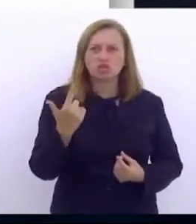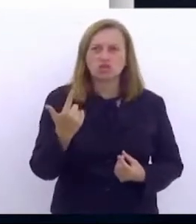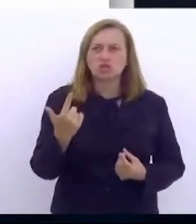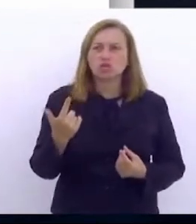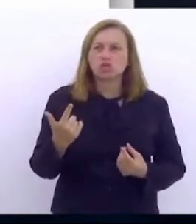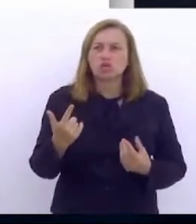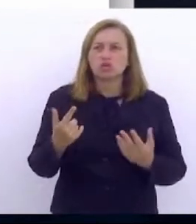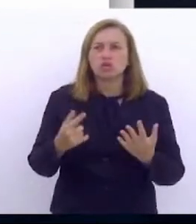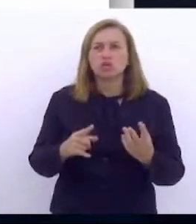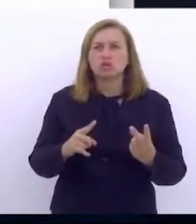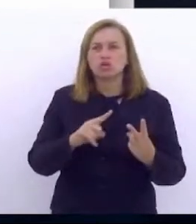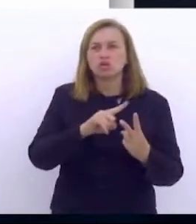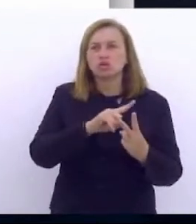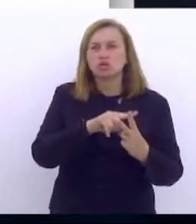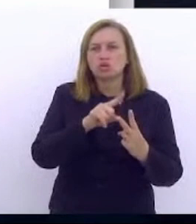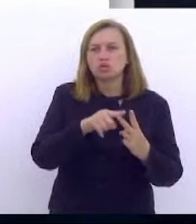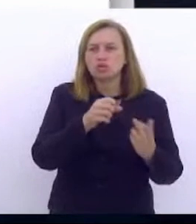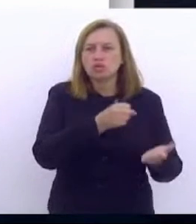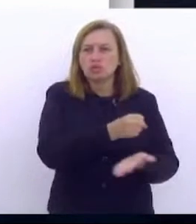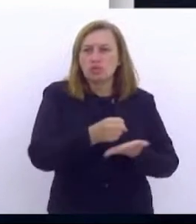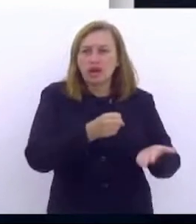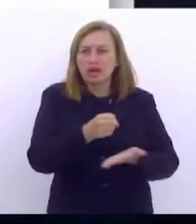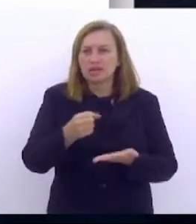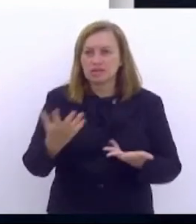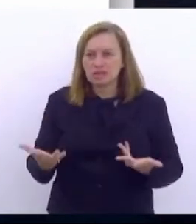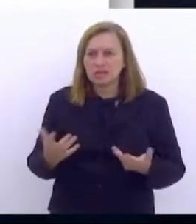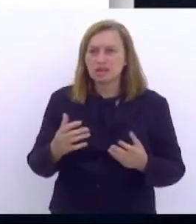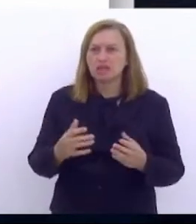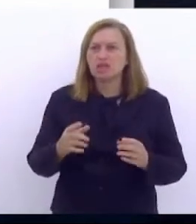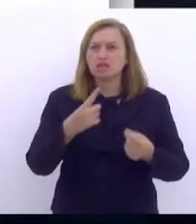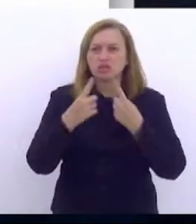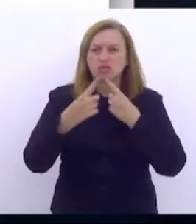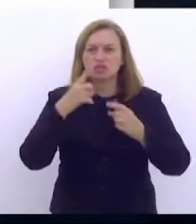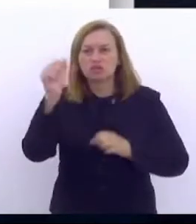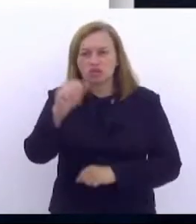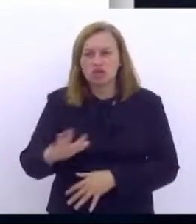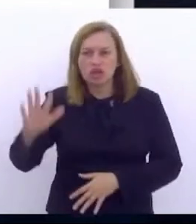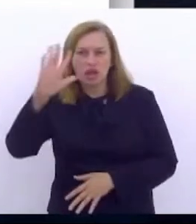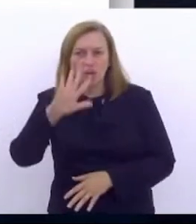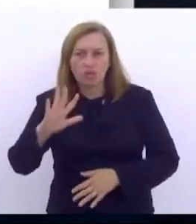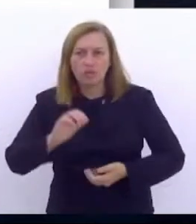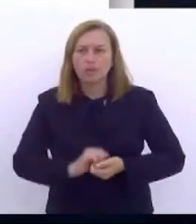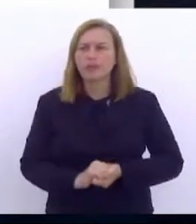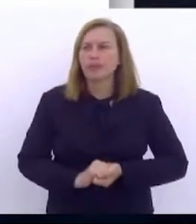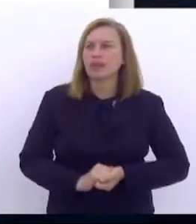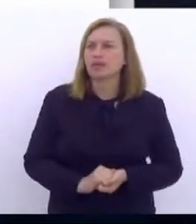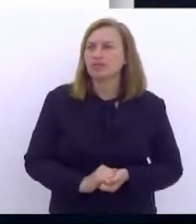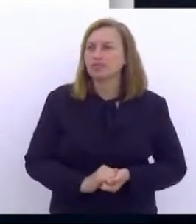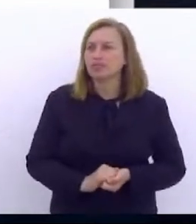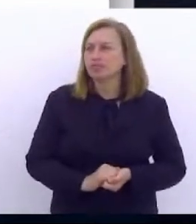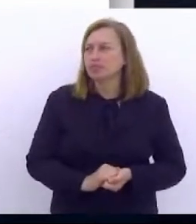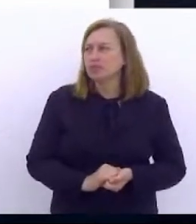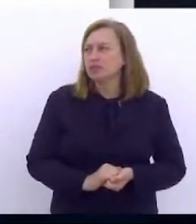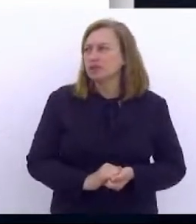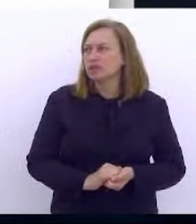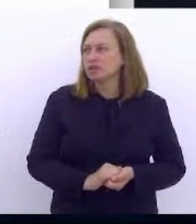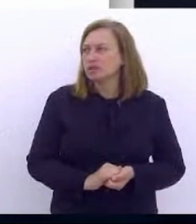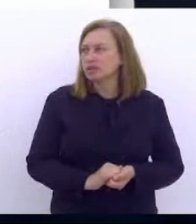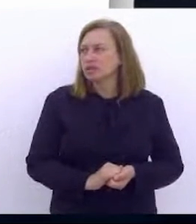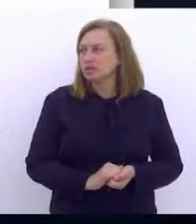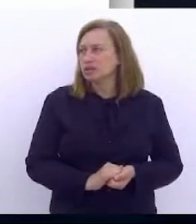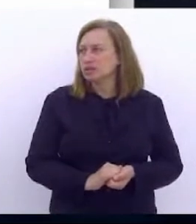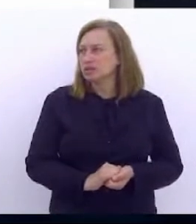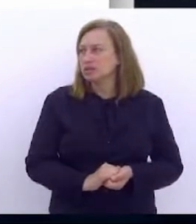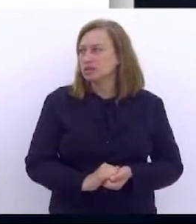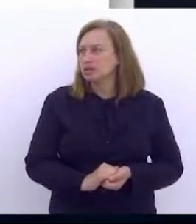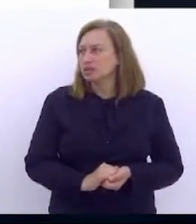macro, dois fundamentos, tanto na DPF, quanto no habeas corpus, quanto nas discussões gerais da audiência pública. É a questão da